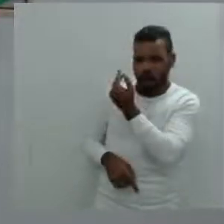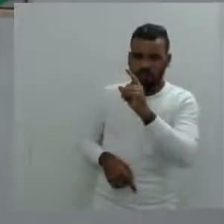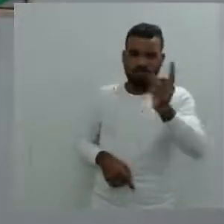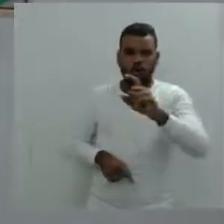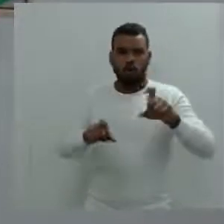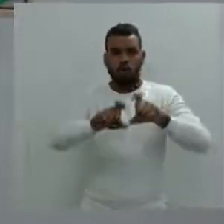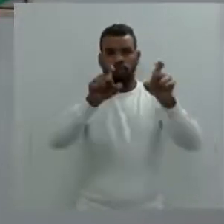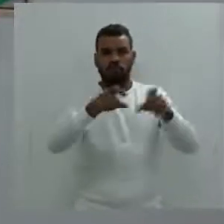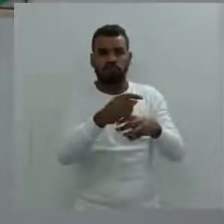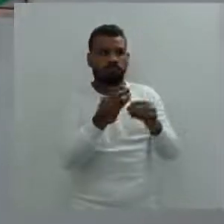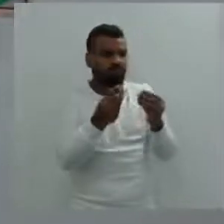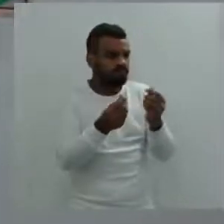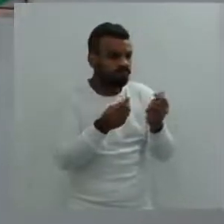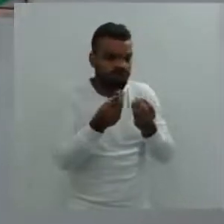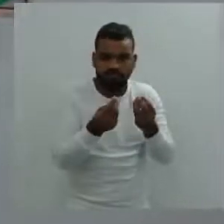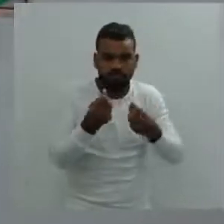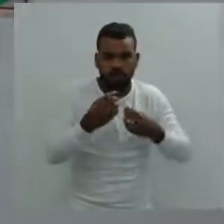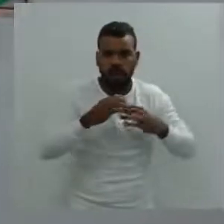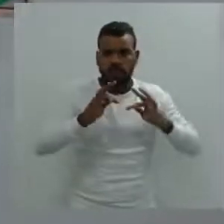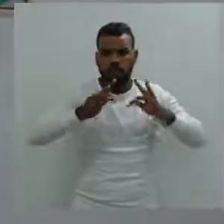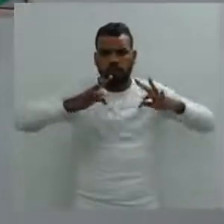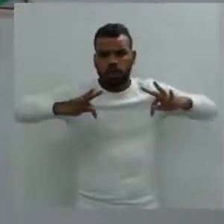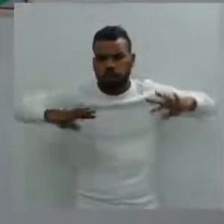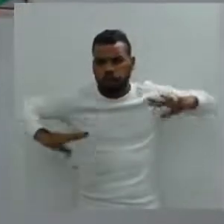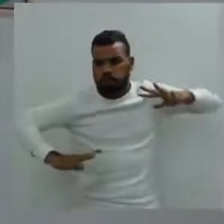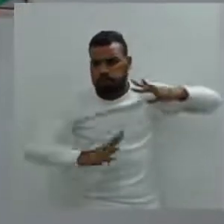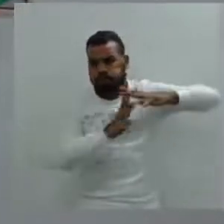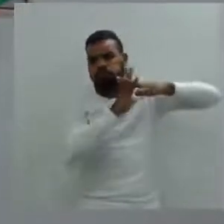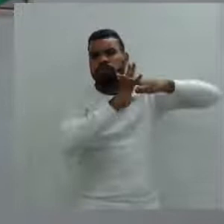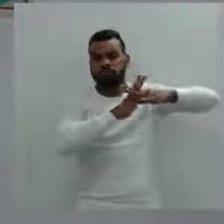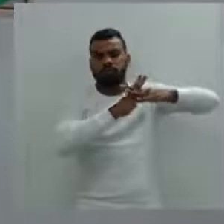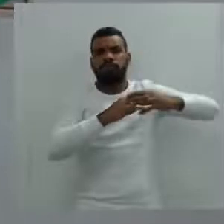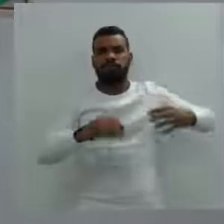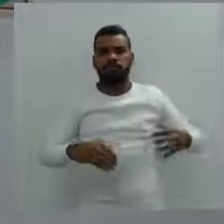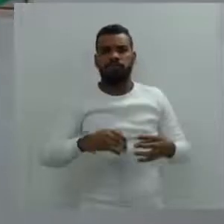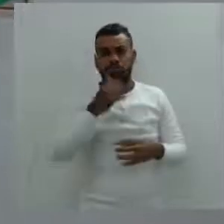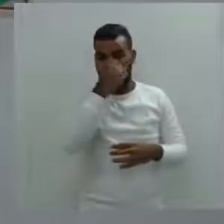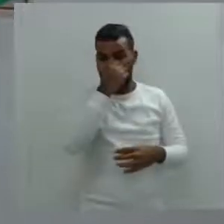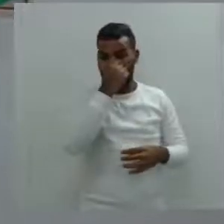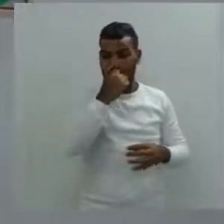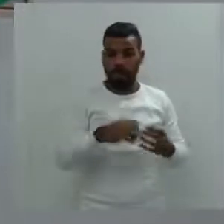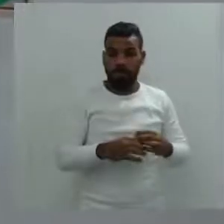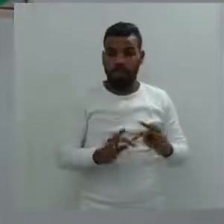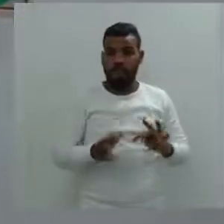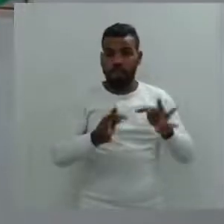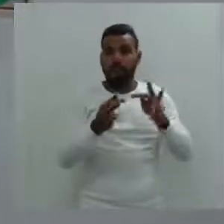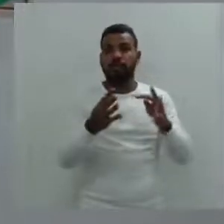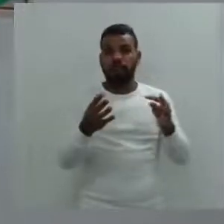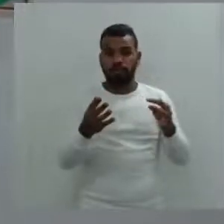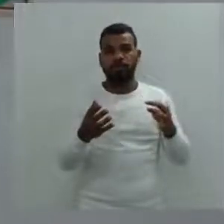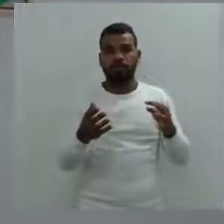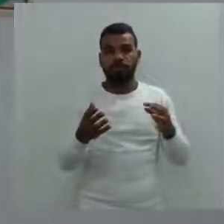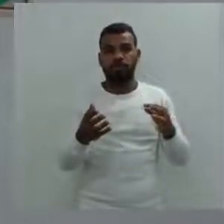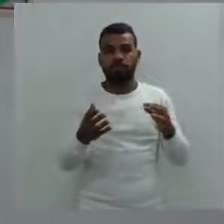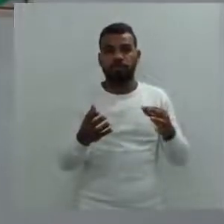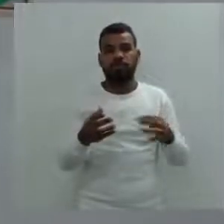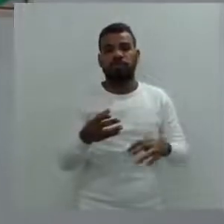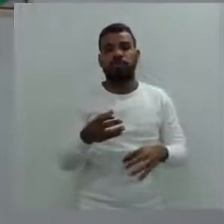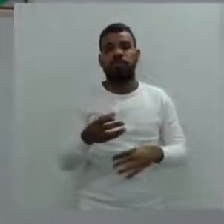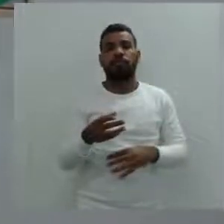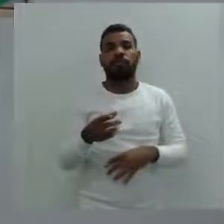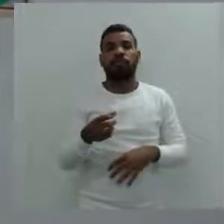é computador de extrema tecnologia. E a tecnologia, ela está nesse